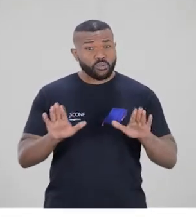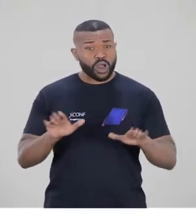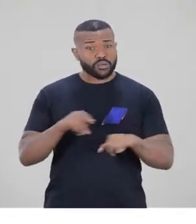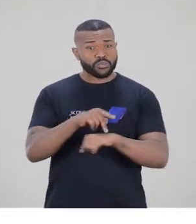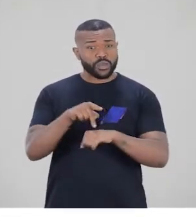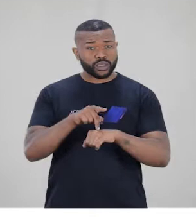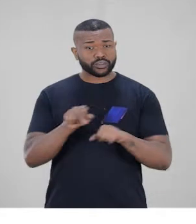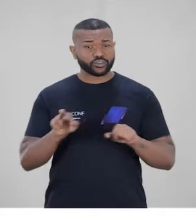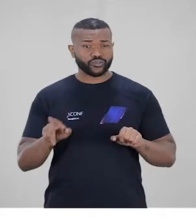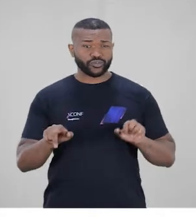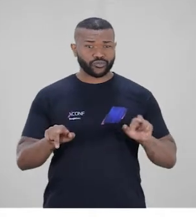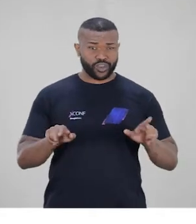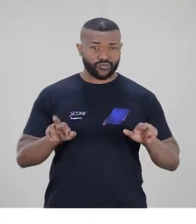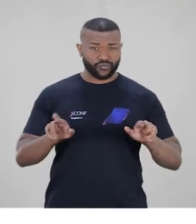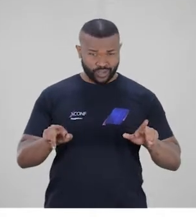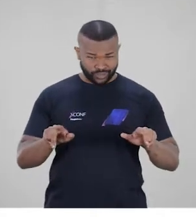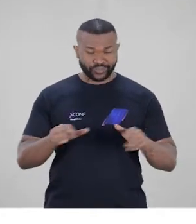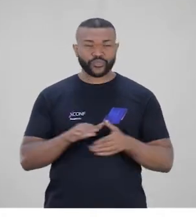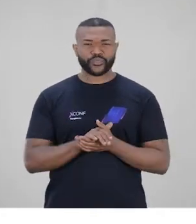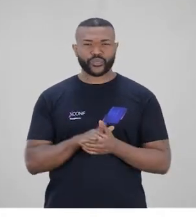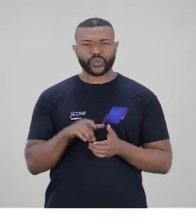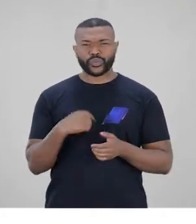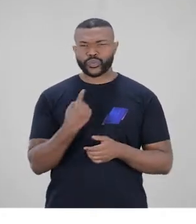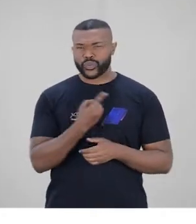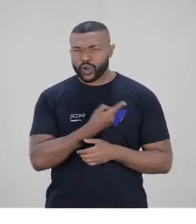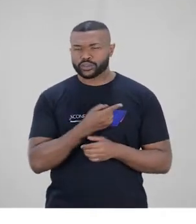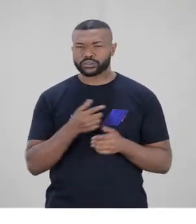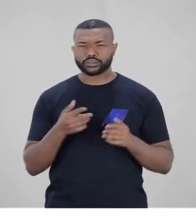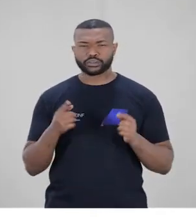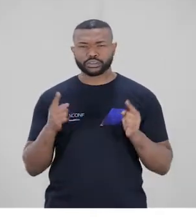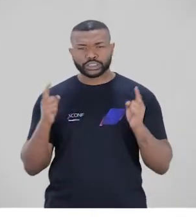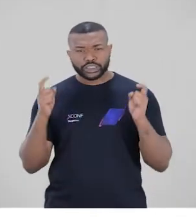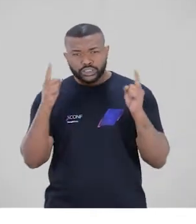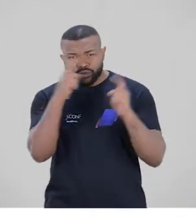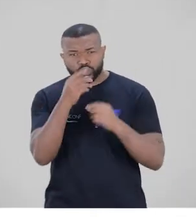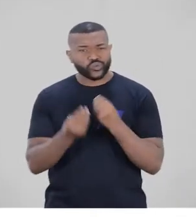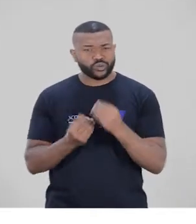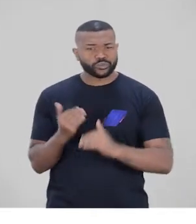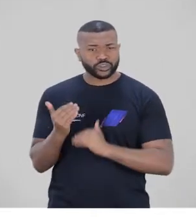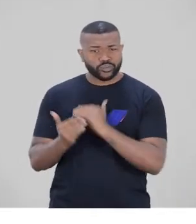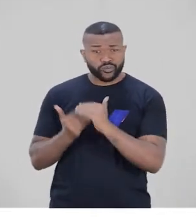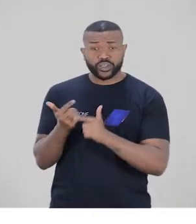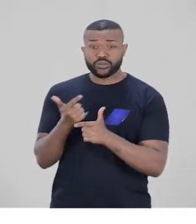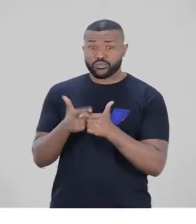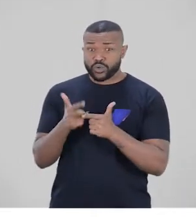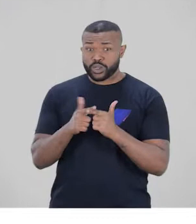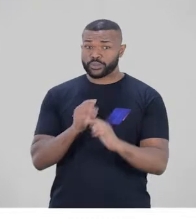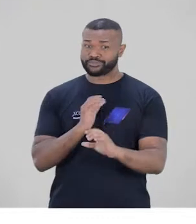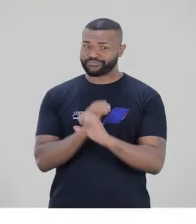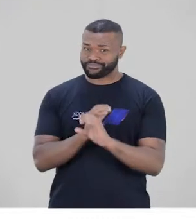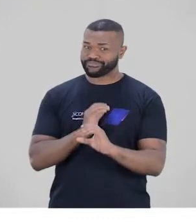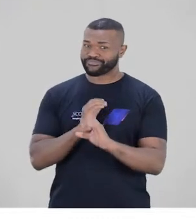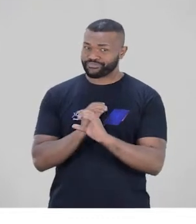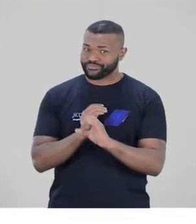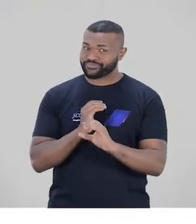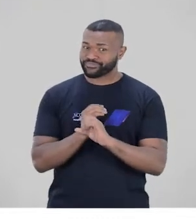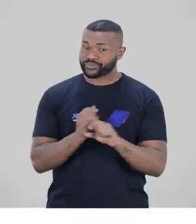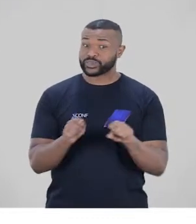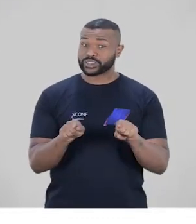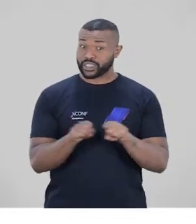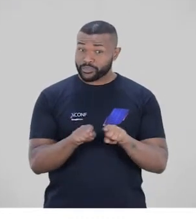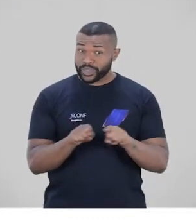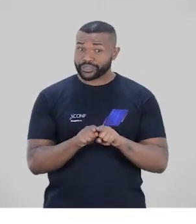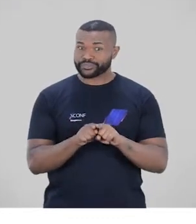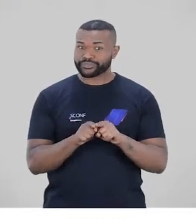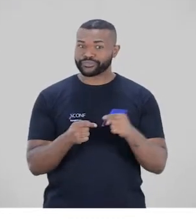países diferentes? Tínhamos uma complexidade muito grande de desenvolvimento, muitos problemas de comunicação e